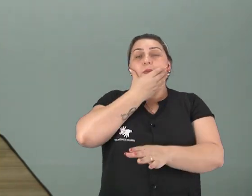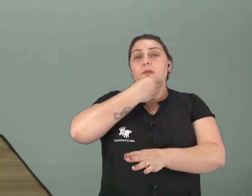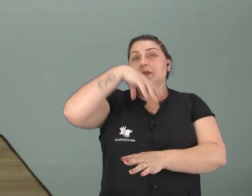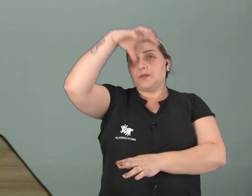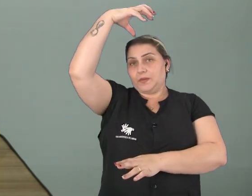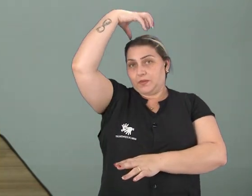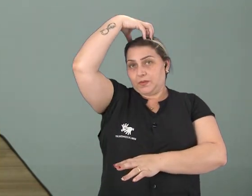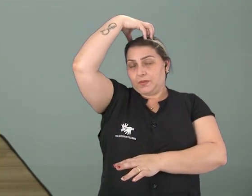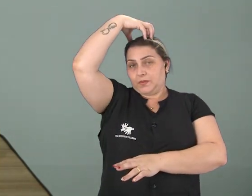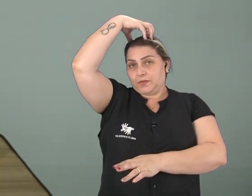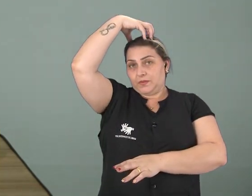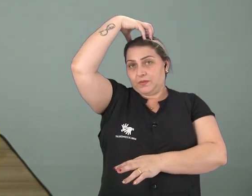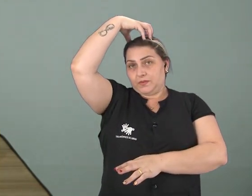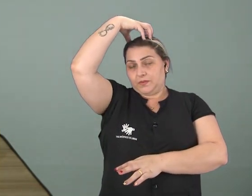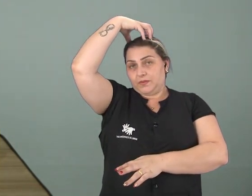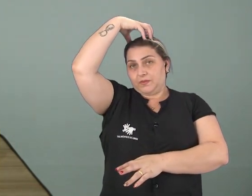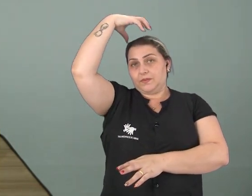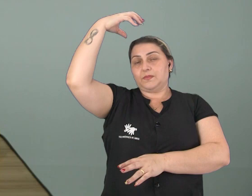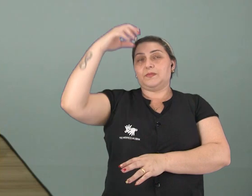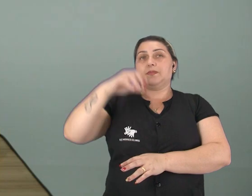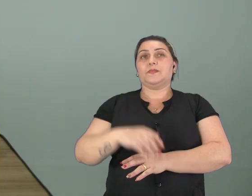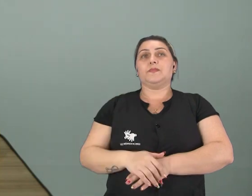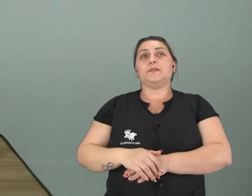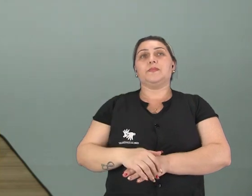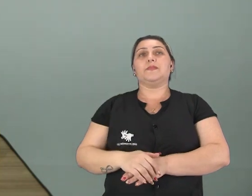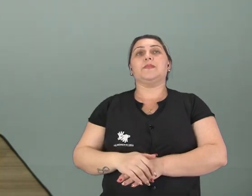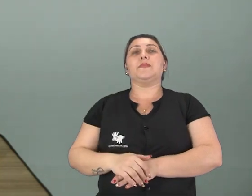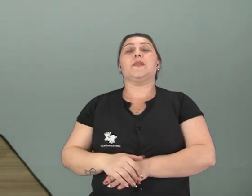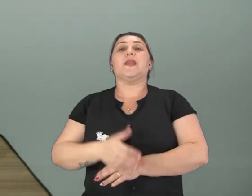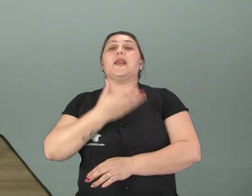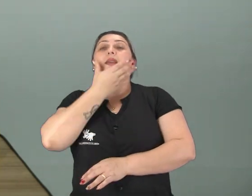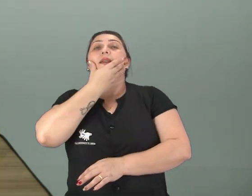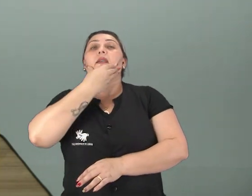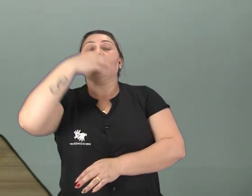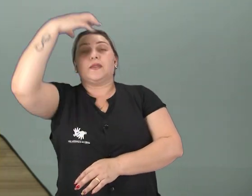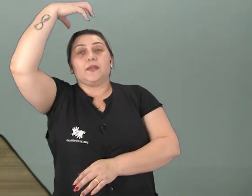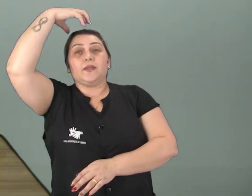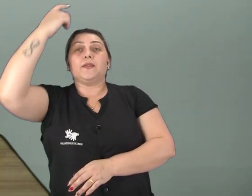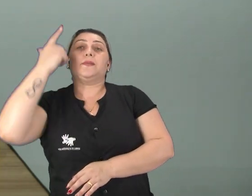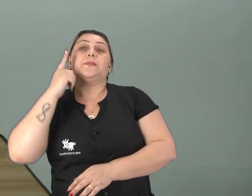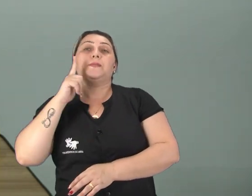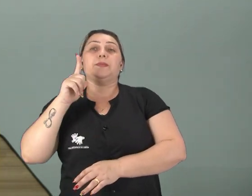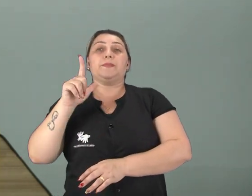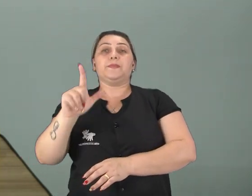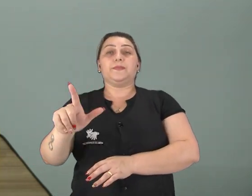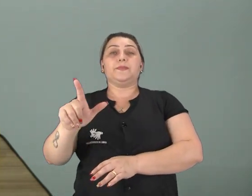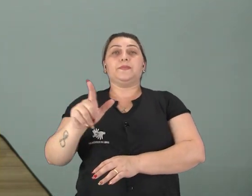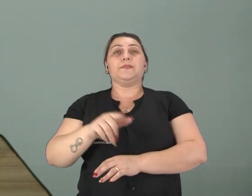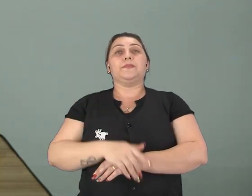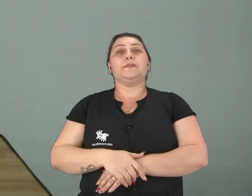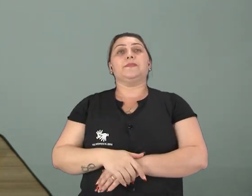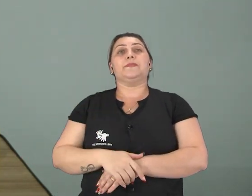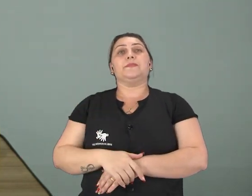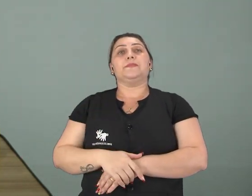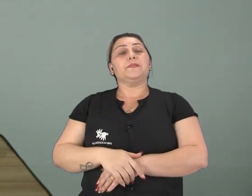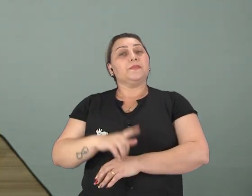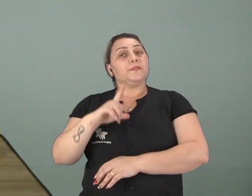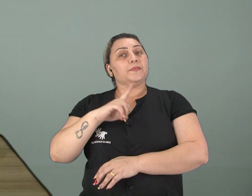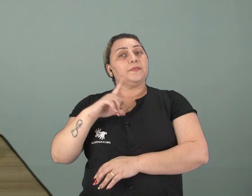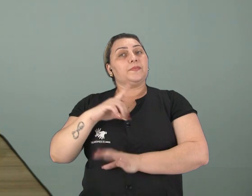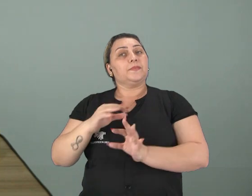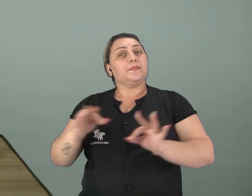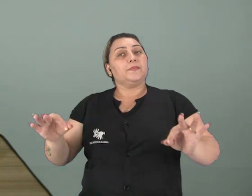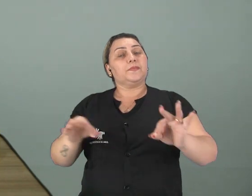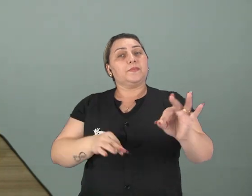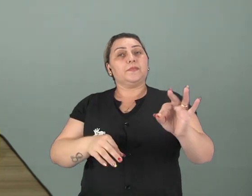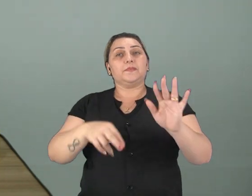rei. E foi assim que este rei conseguiu ter uma